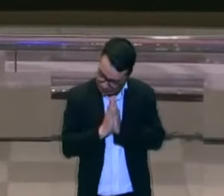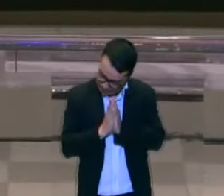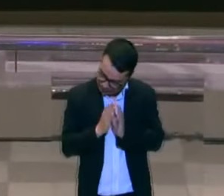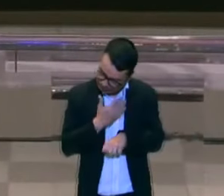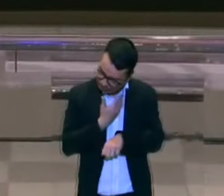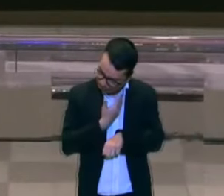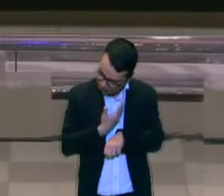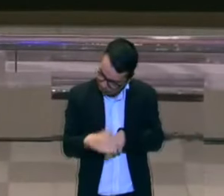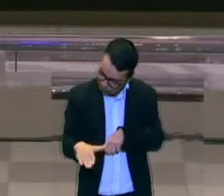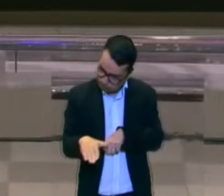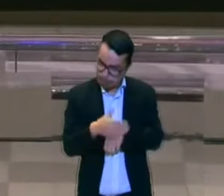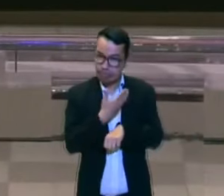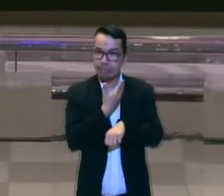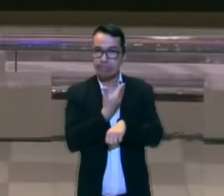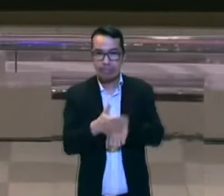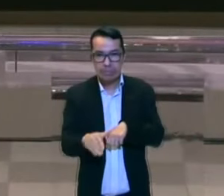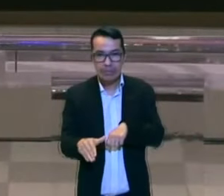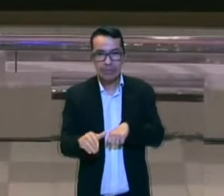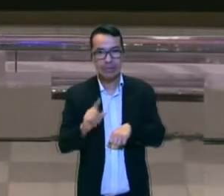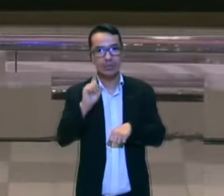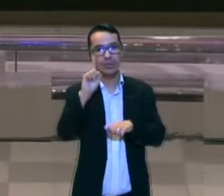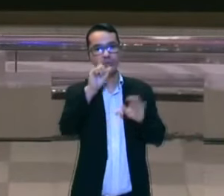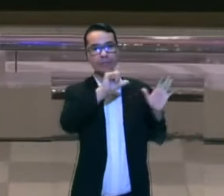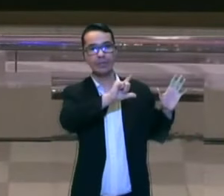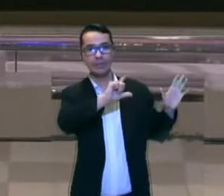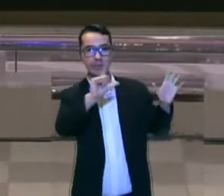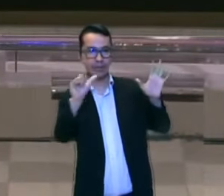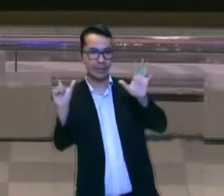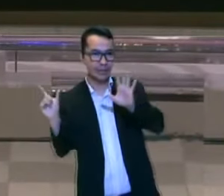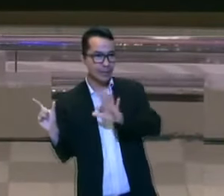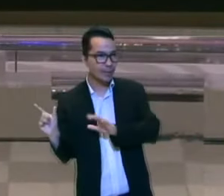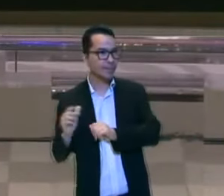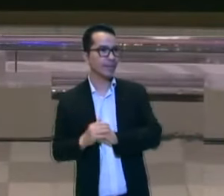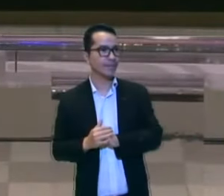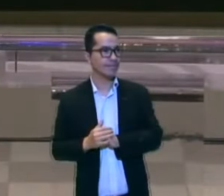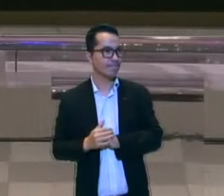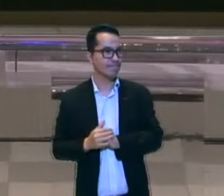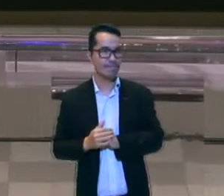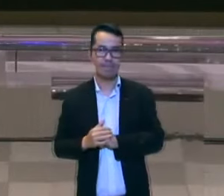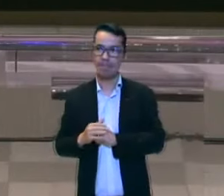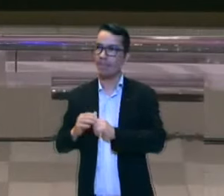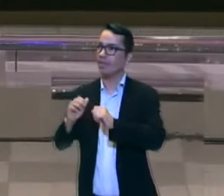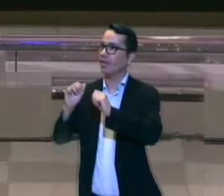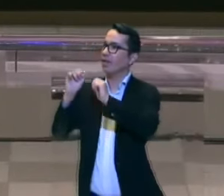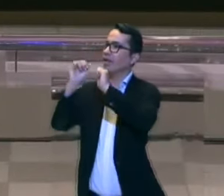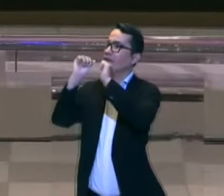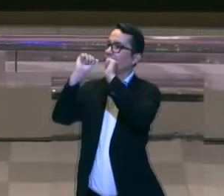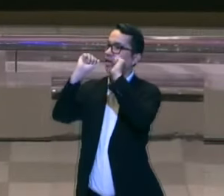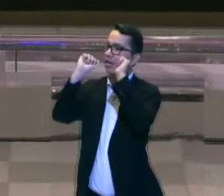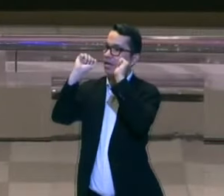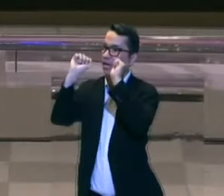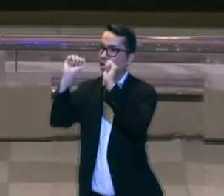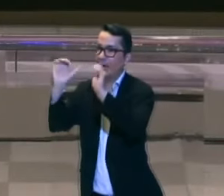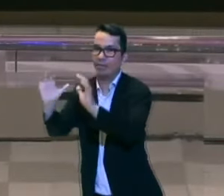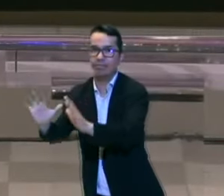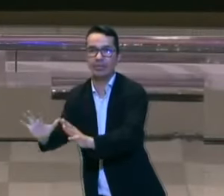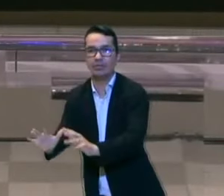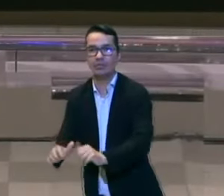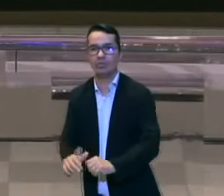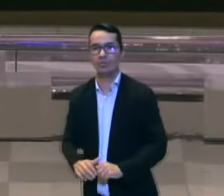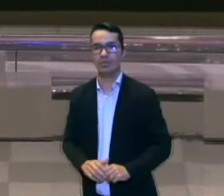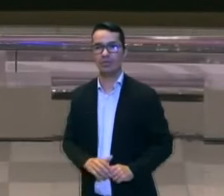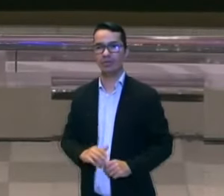dia. Depois de uma semana ele diz, Senhor, abençoa, mas revela todo o